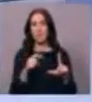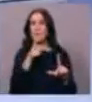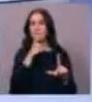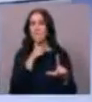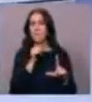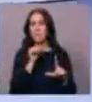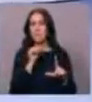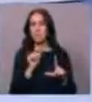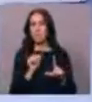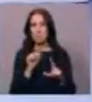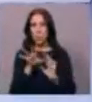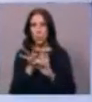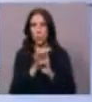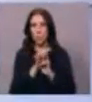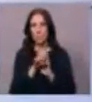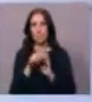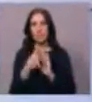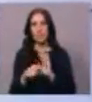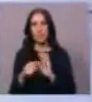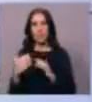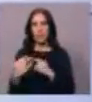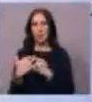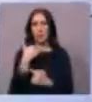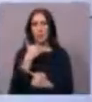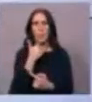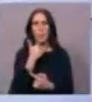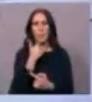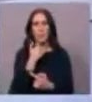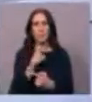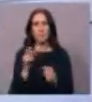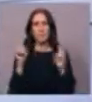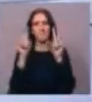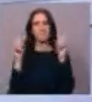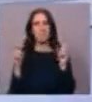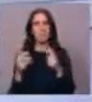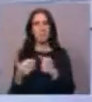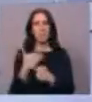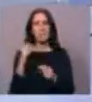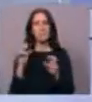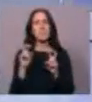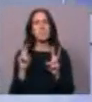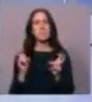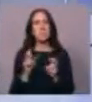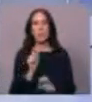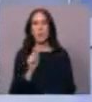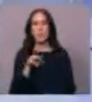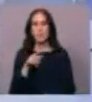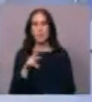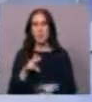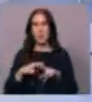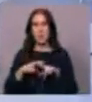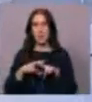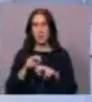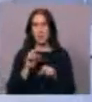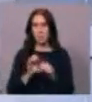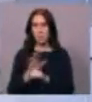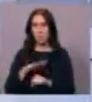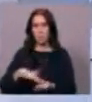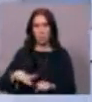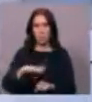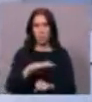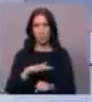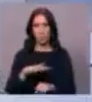da depressão, uma vasta região depressionária que lhe deram o nome de Depressão EMA. Está situada no Atlântico, praticamente sobre